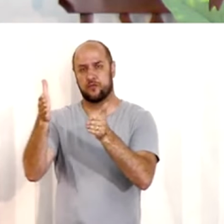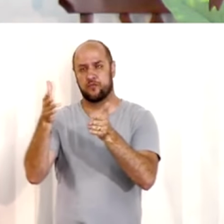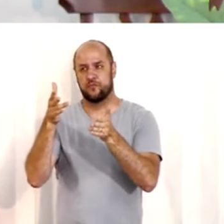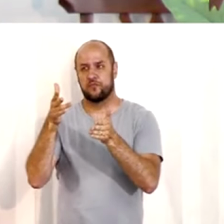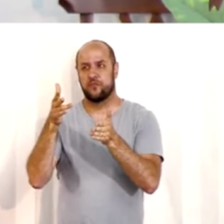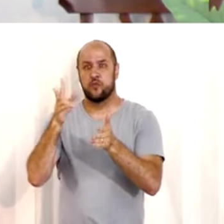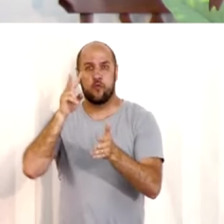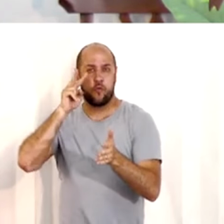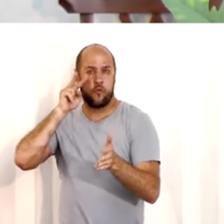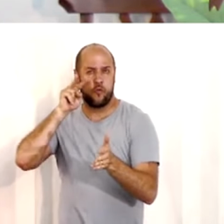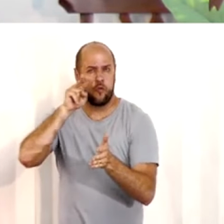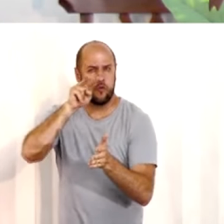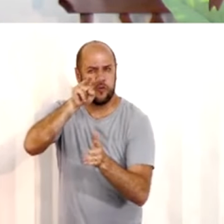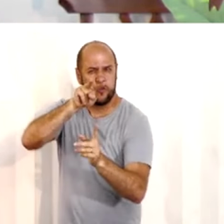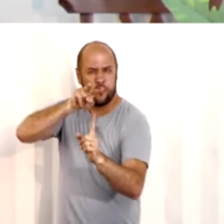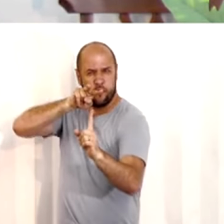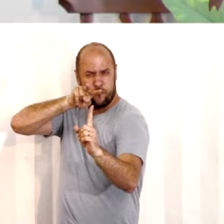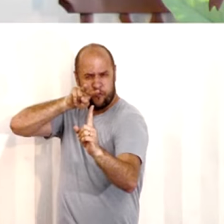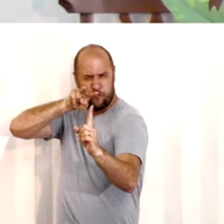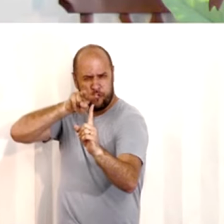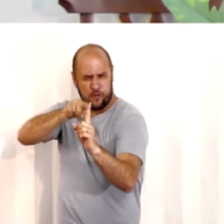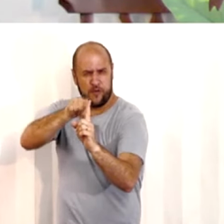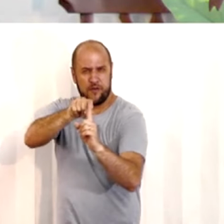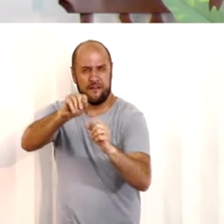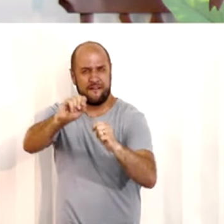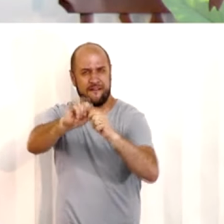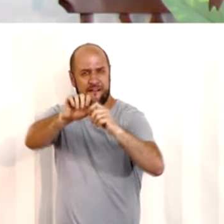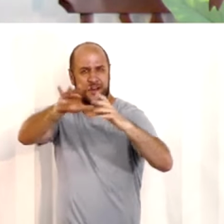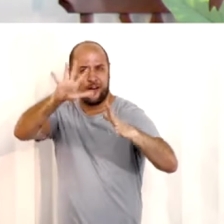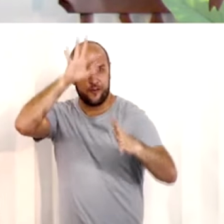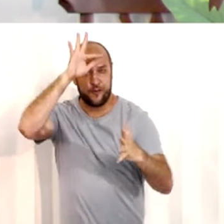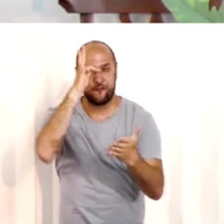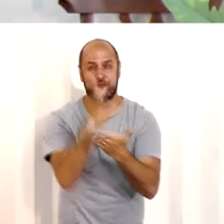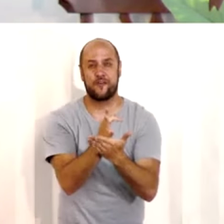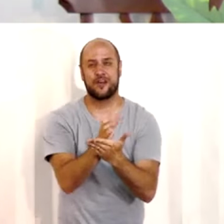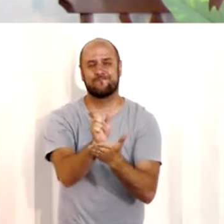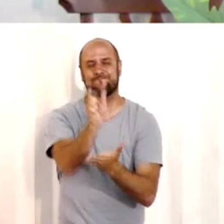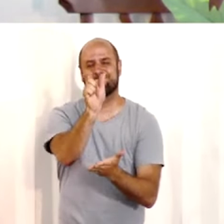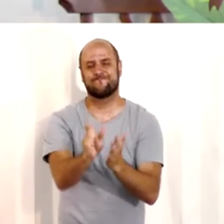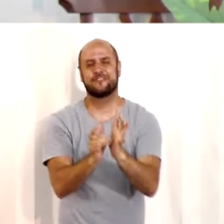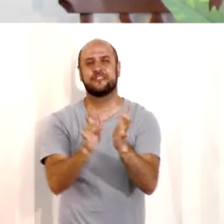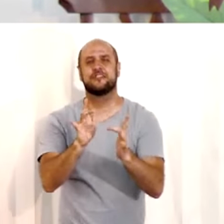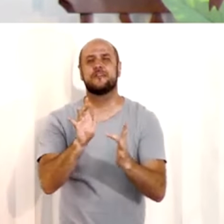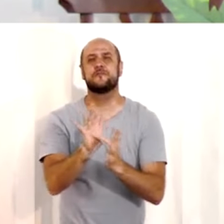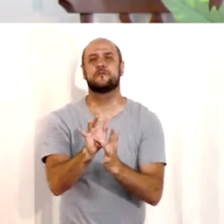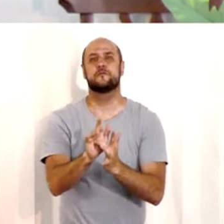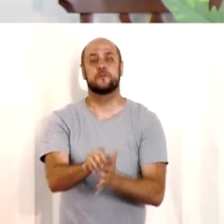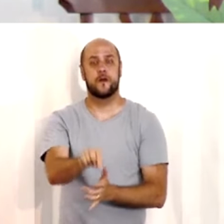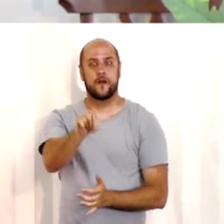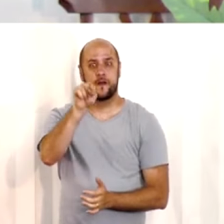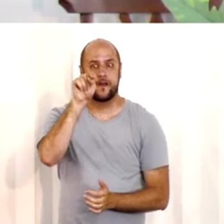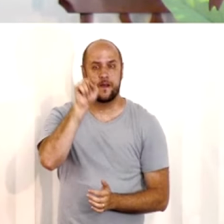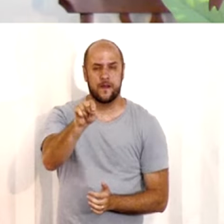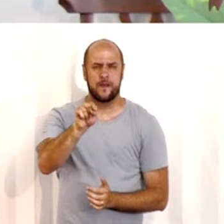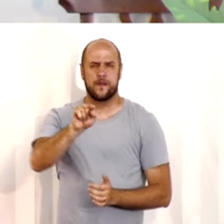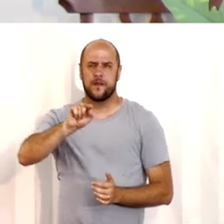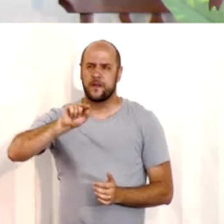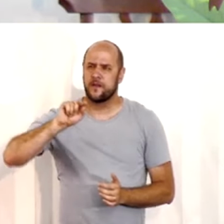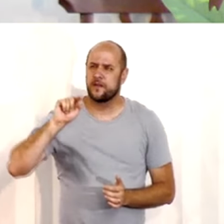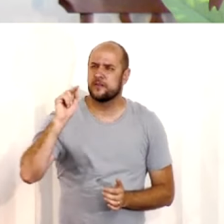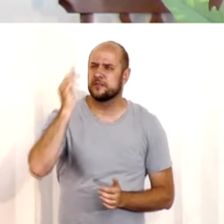olhando firmemente para o autor e consumador da fé, Jesus, o qual, em troca da alegria que lhe